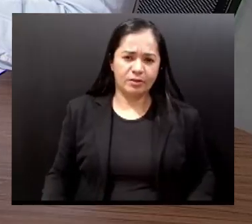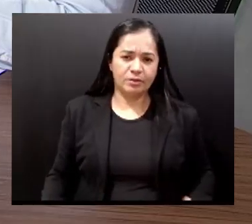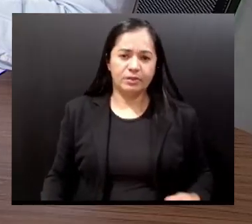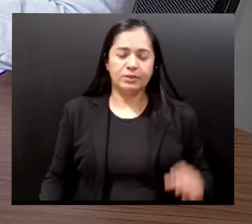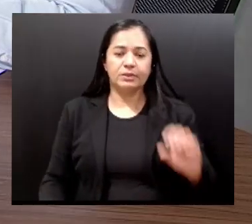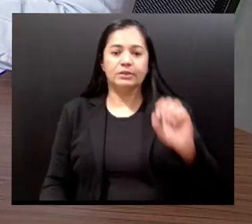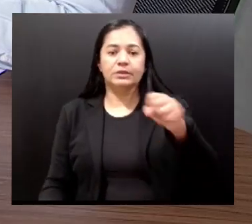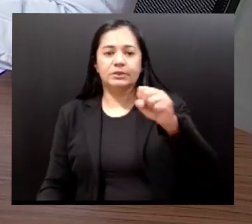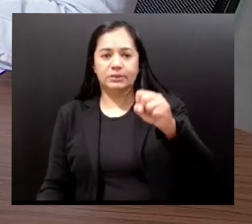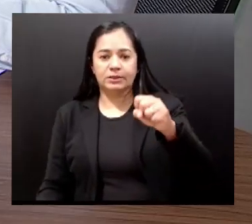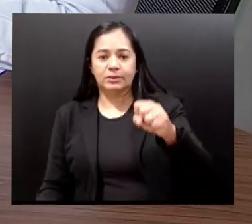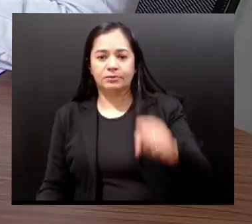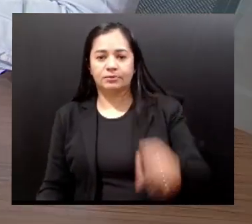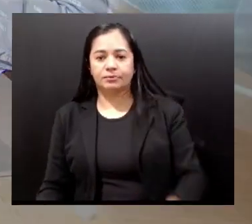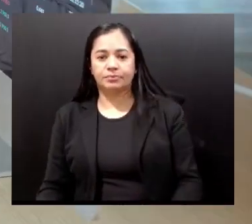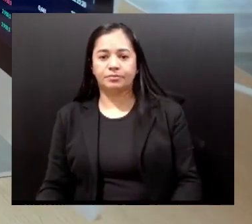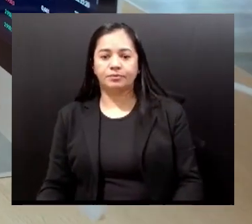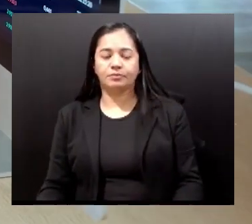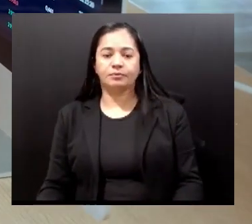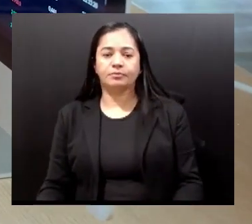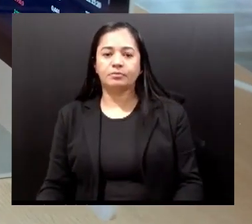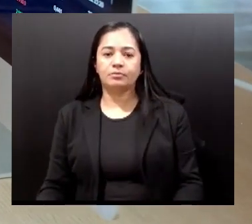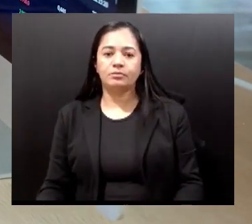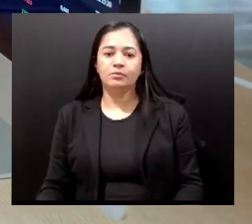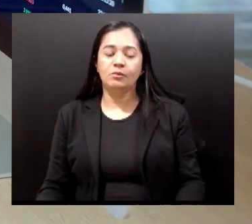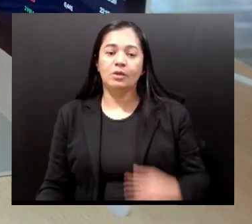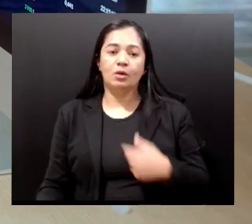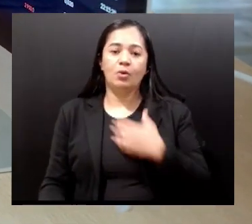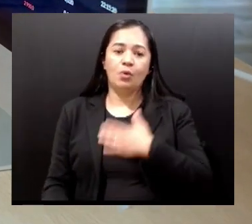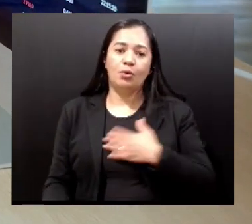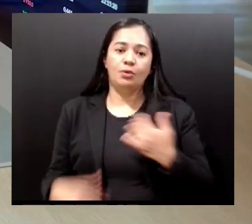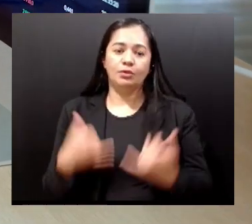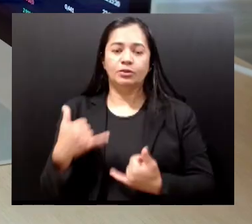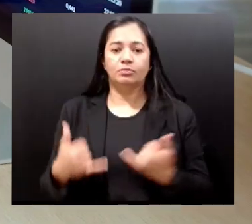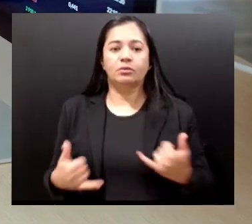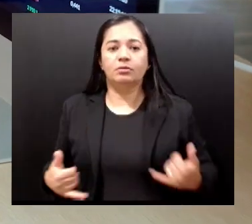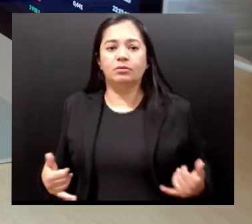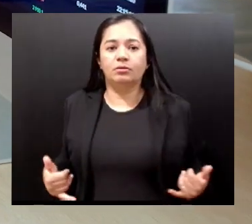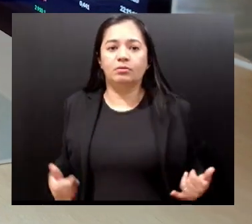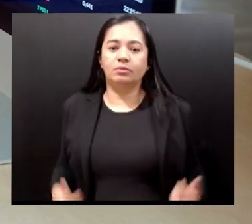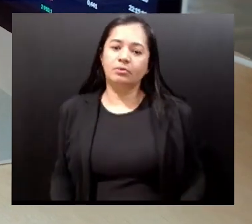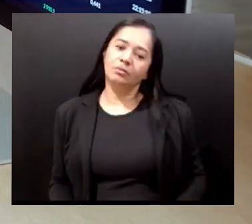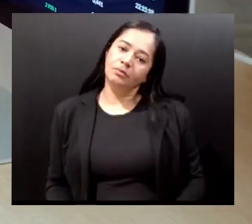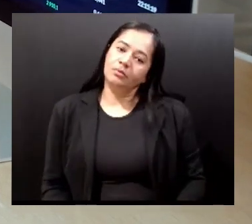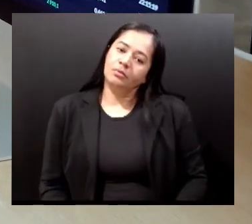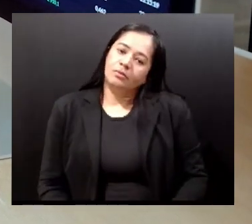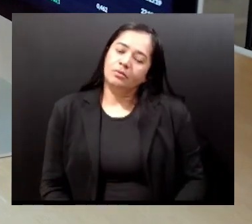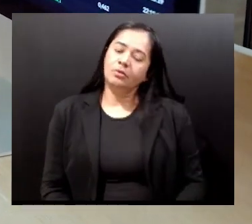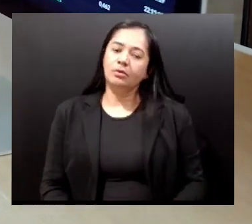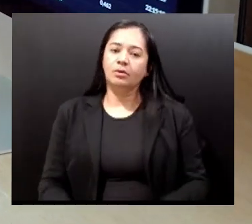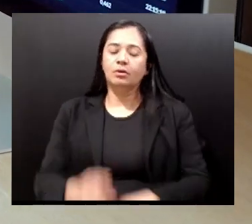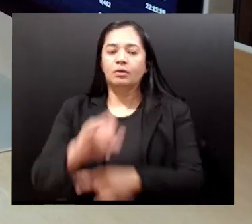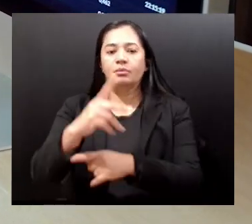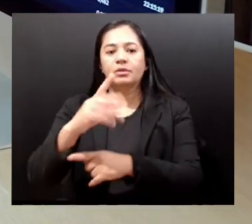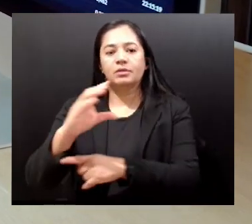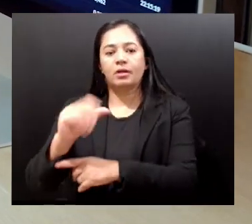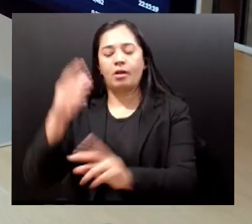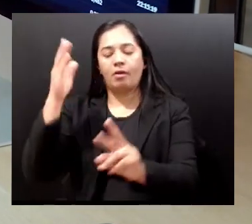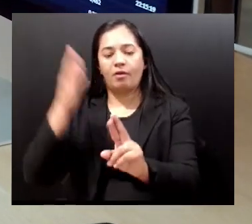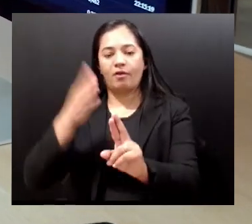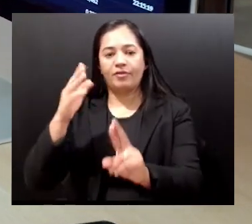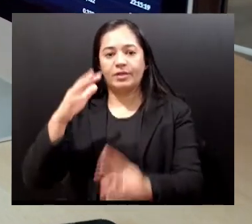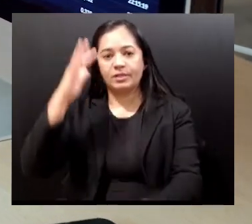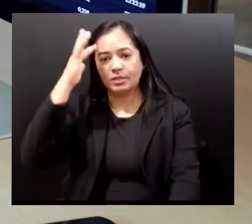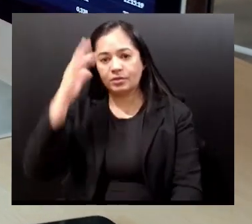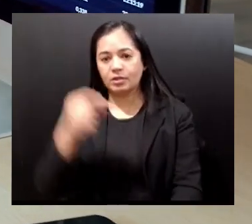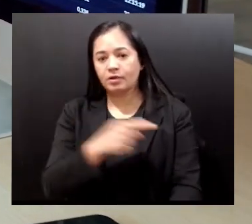Na verdade, eu gosto de brincar que o IPCA ele é uma referência. Eu tenho certeza que quem está nos assistindo, historicamente no